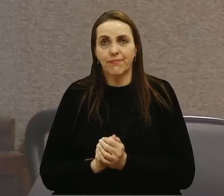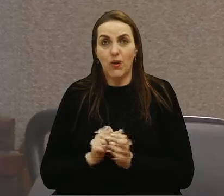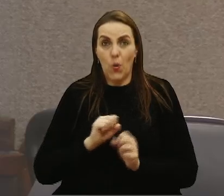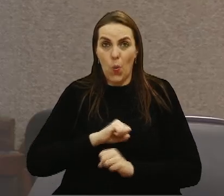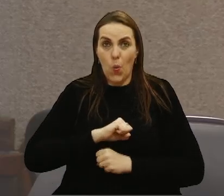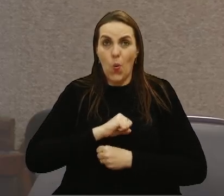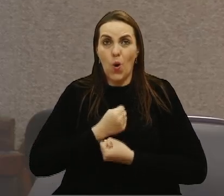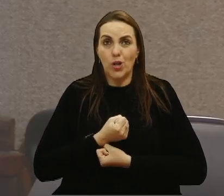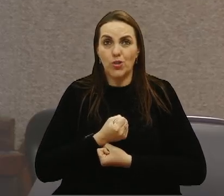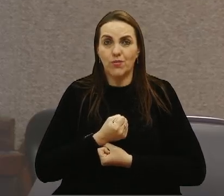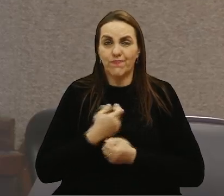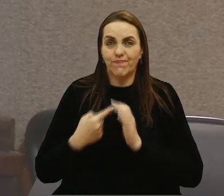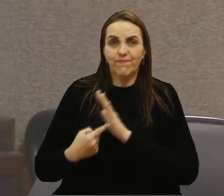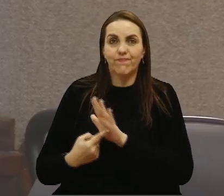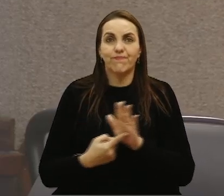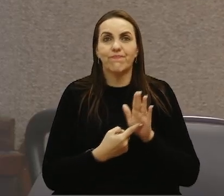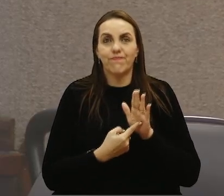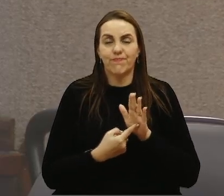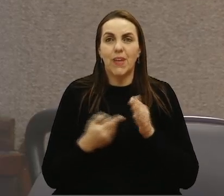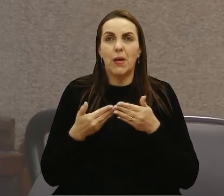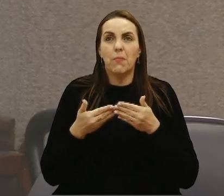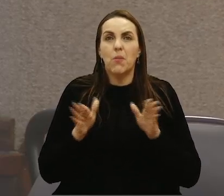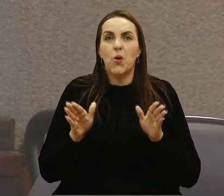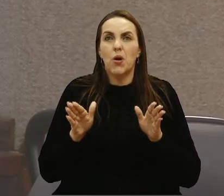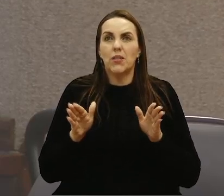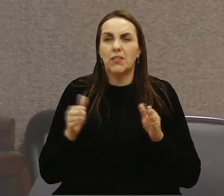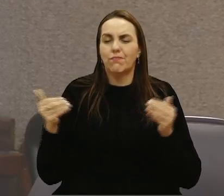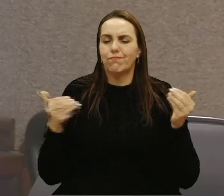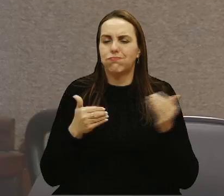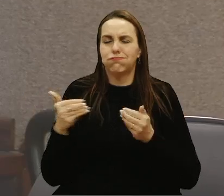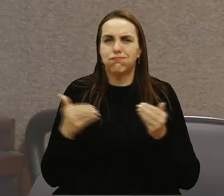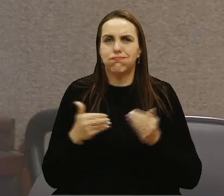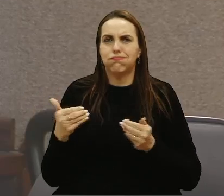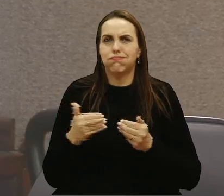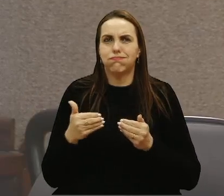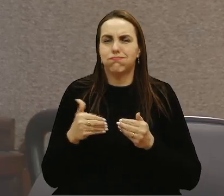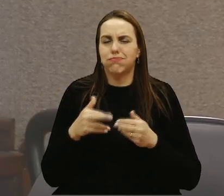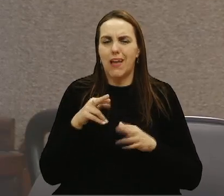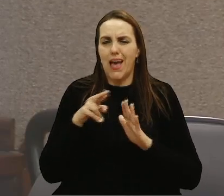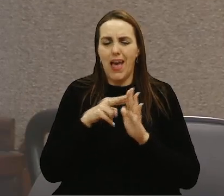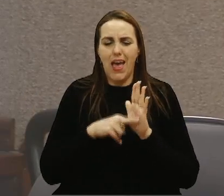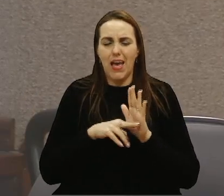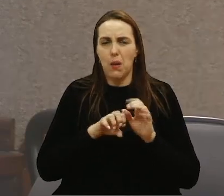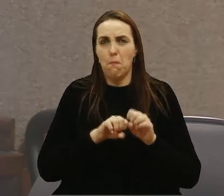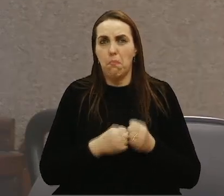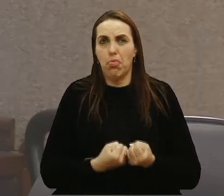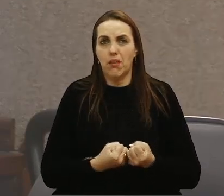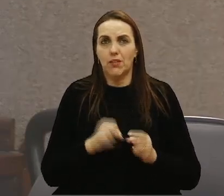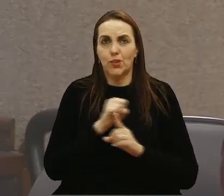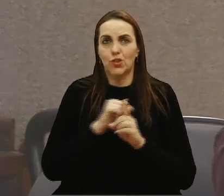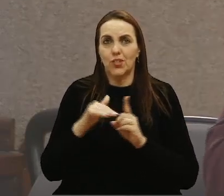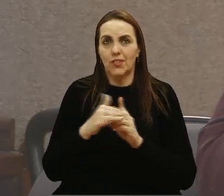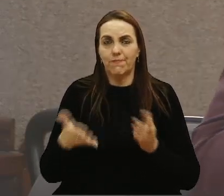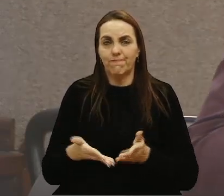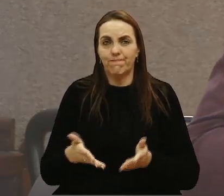ele domina, abre a porta para todos os regramentos social que a gente vê na sociedade hoje.